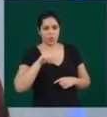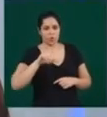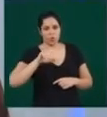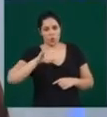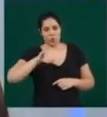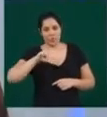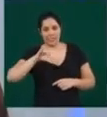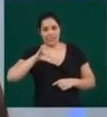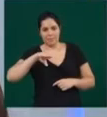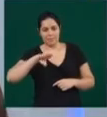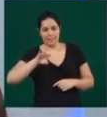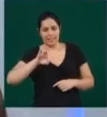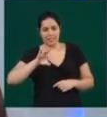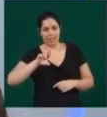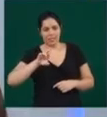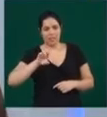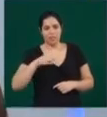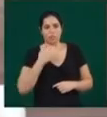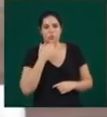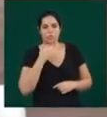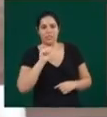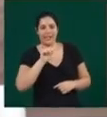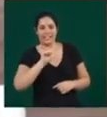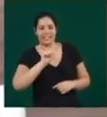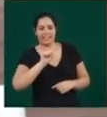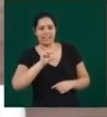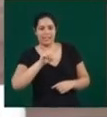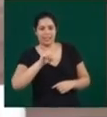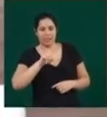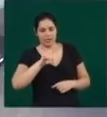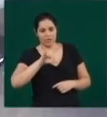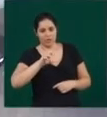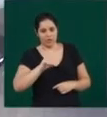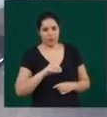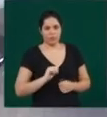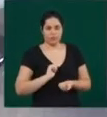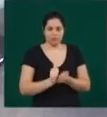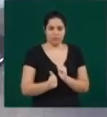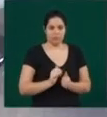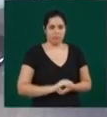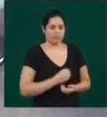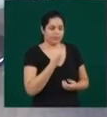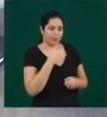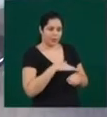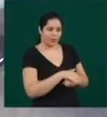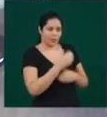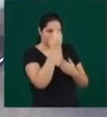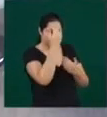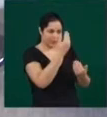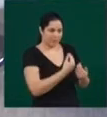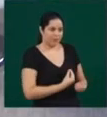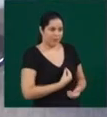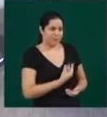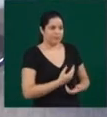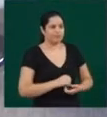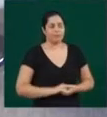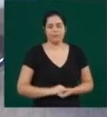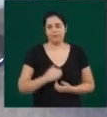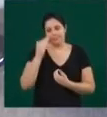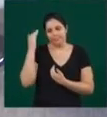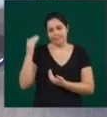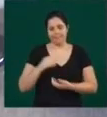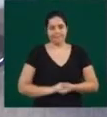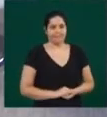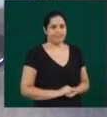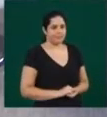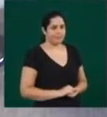gente sobre os tipos de assédio no esporte. Boa noite, Lucimeire. Boa noite, Daniela. Obrigada, viu, pela presença aqui no TV Notícias. Eu que agradeço.